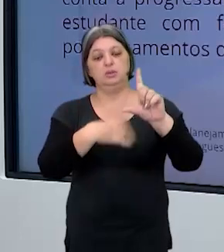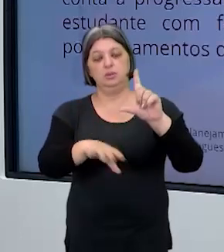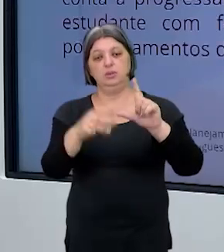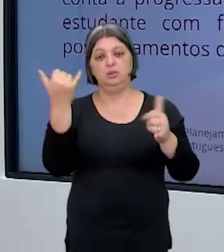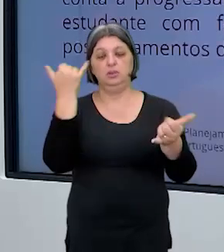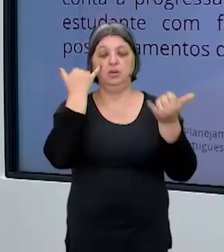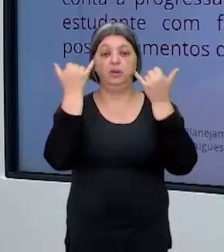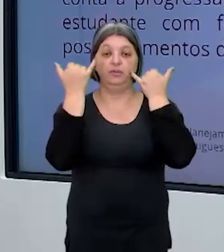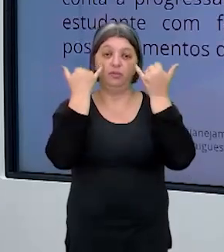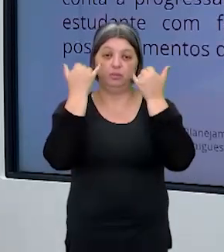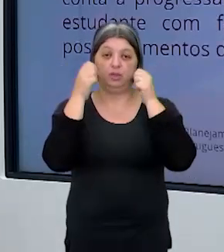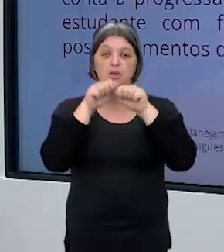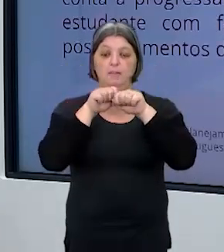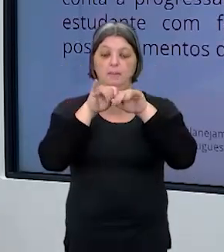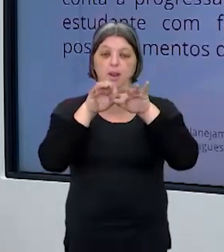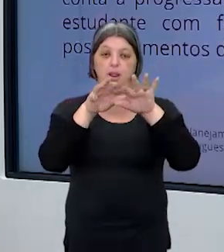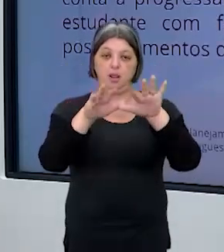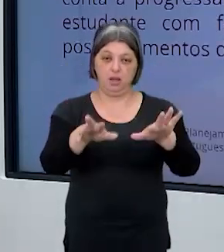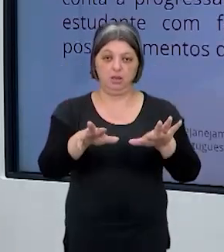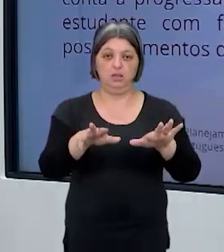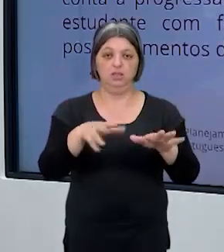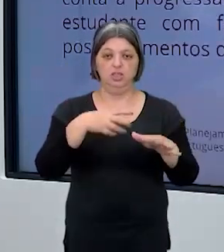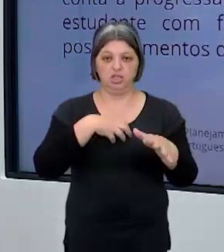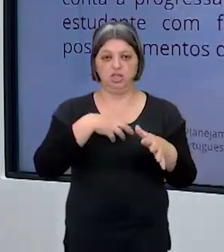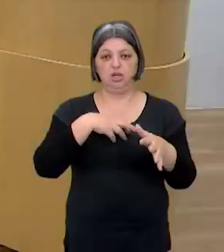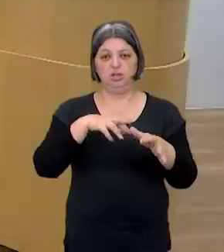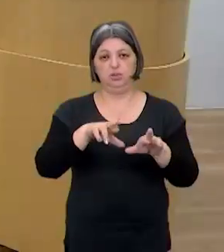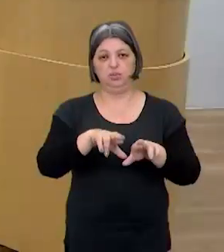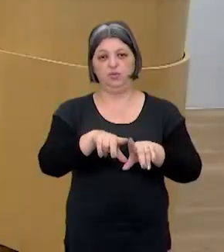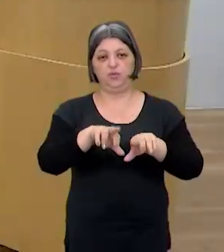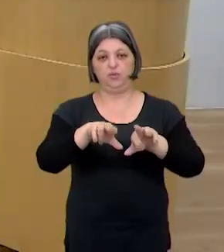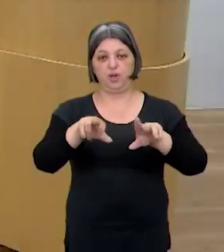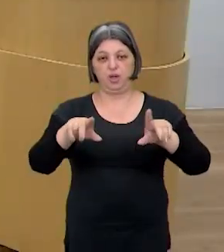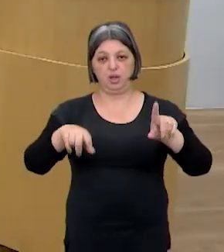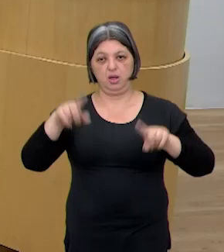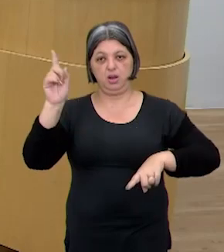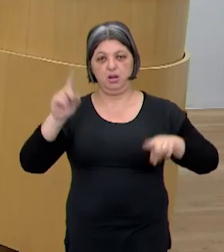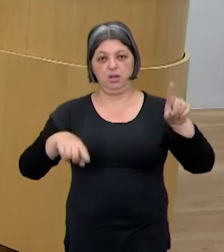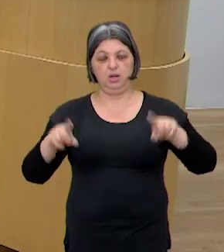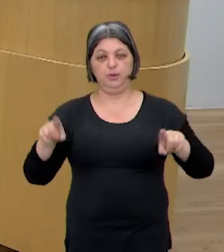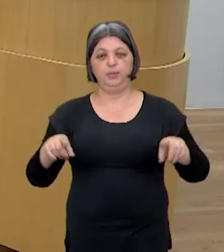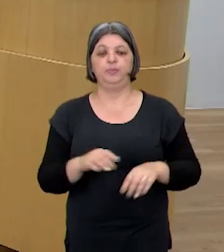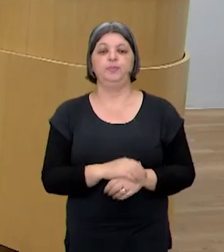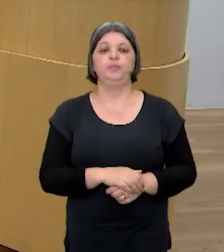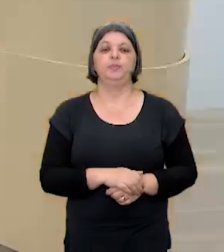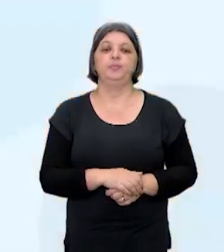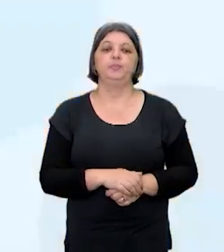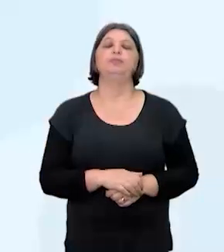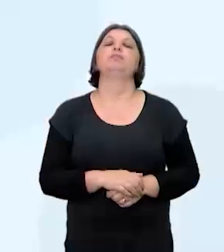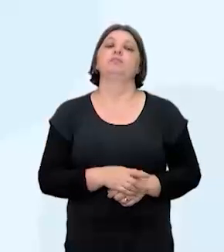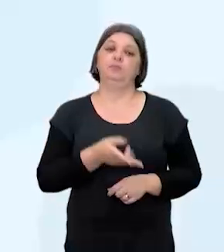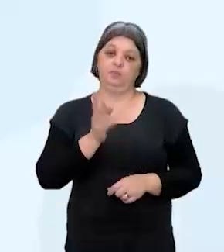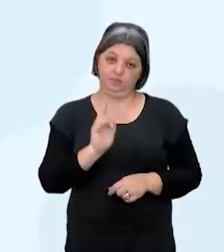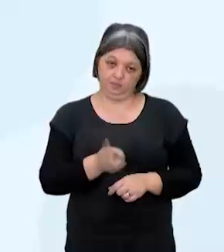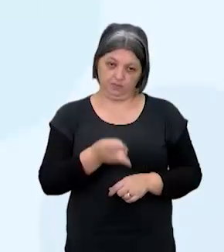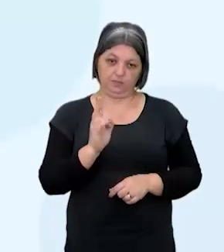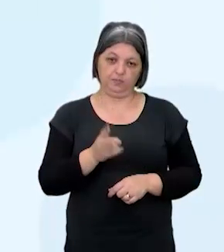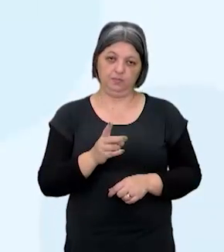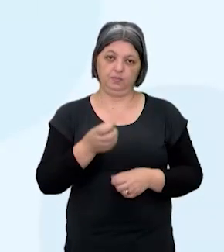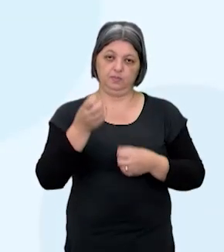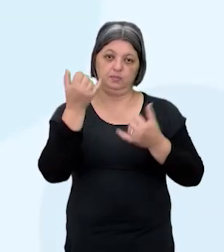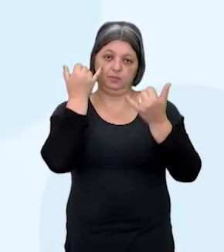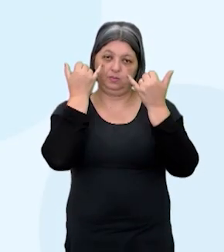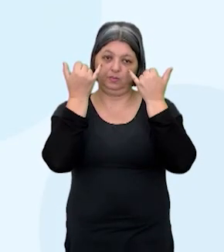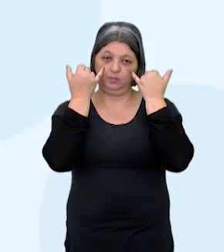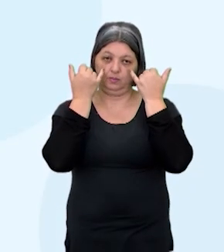aí de forma diversificada. Você quer complementar, André, com alguma coisa? Beleza. Não? Então, continuando aí, mais uma